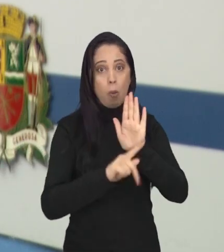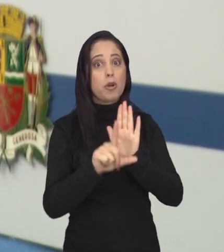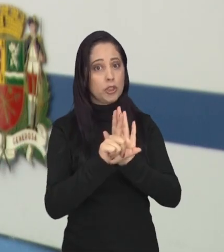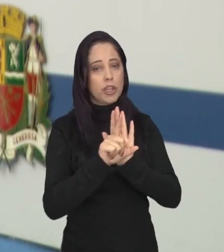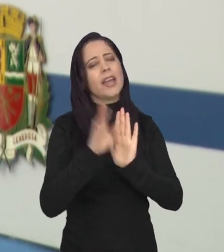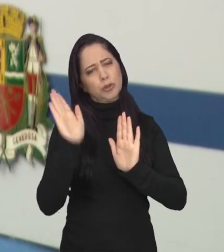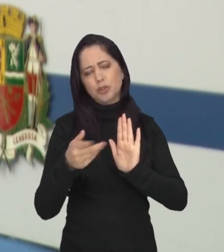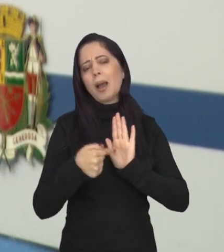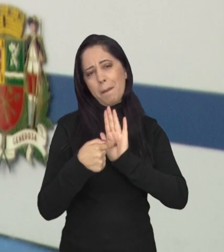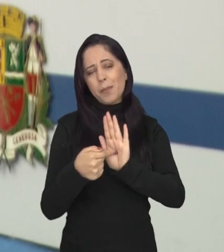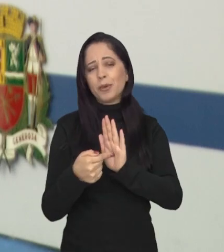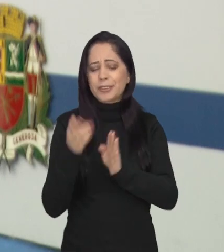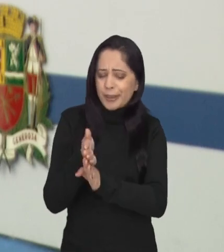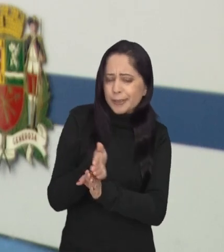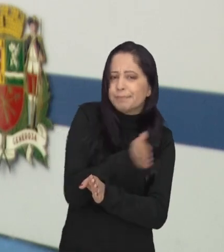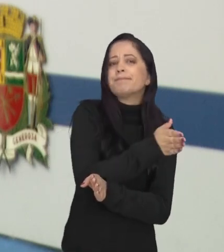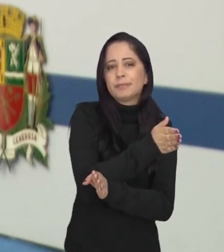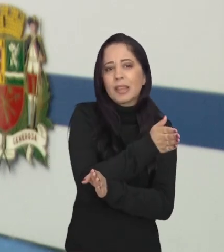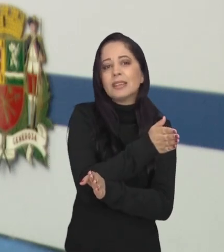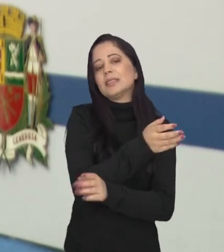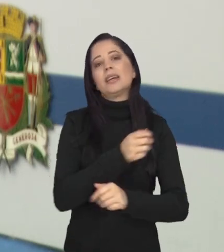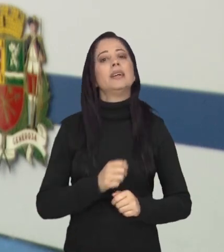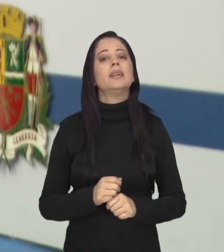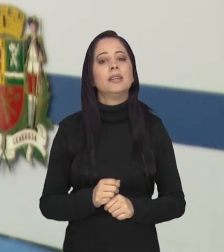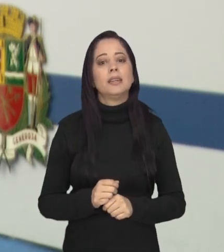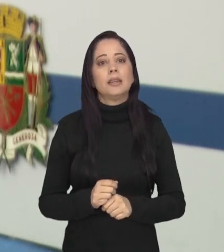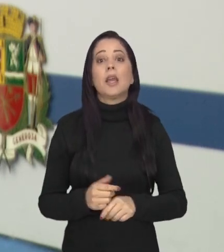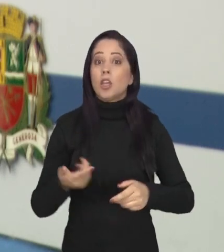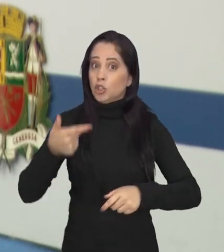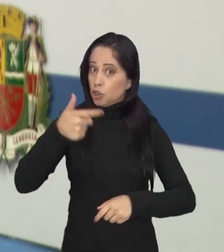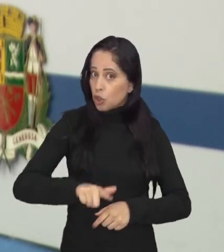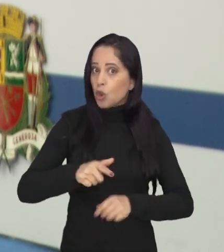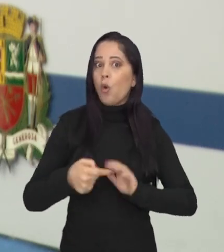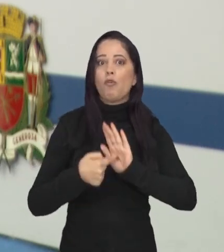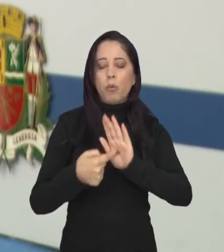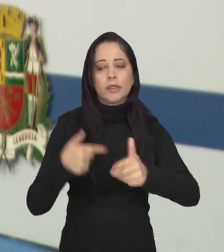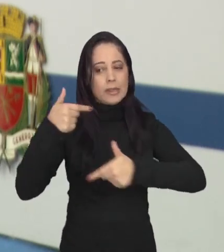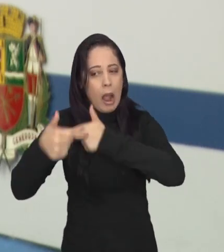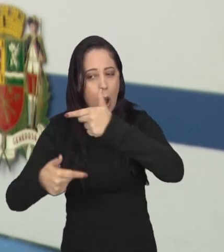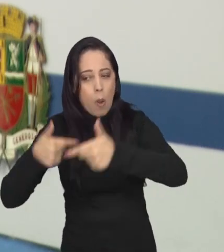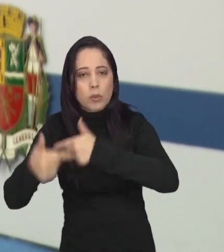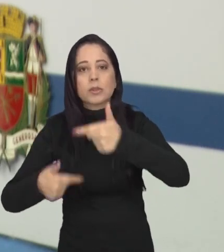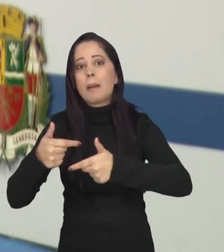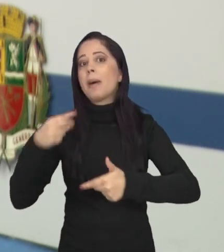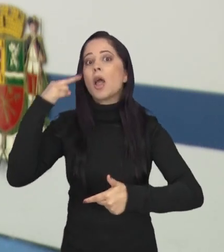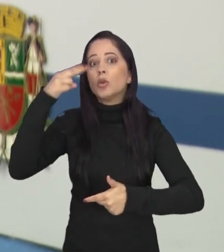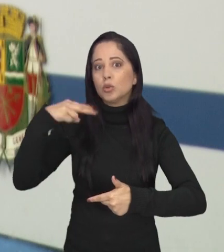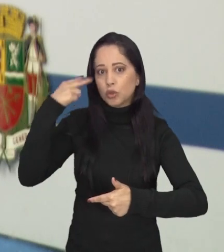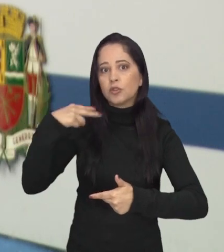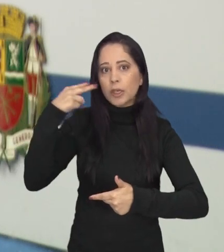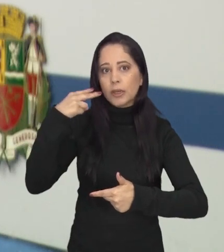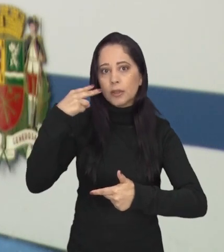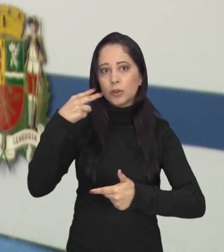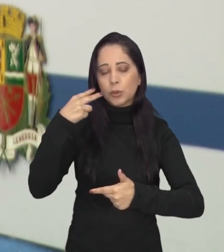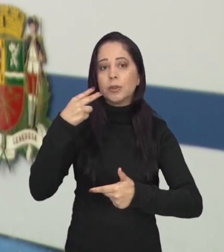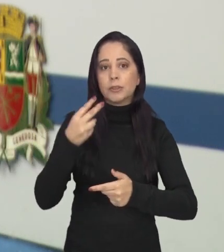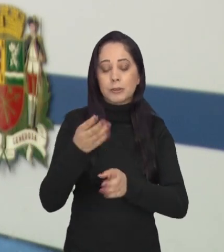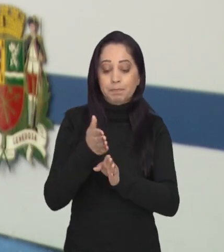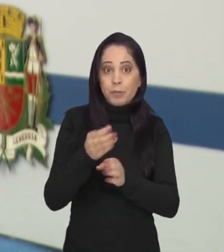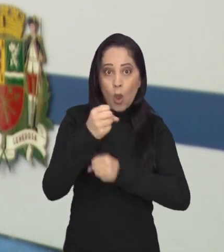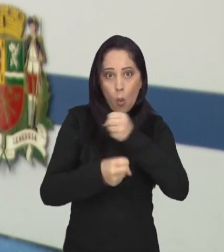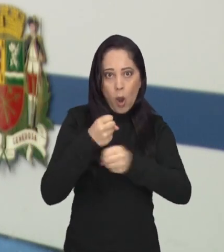que apresentamos para você neste primeiro semestre, para reforçar um pouco do trabalho do Legislativo nesta primeira metade